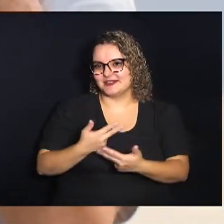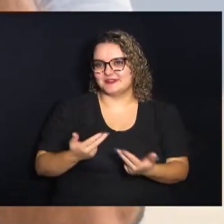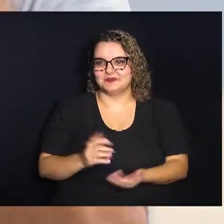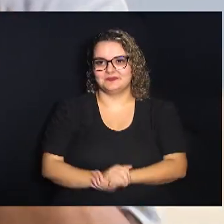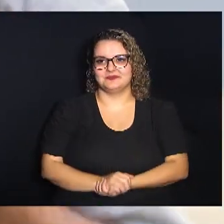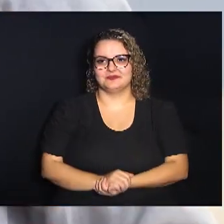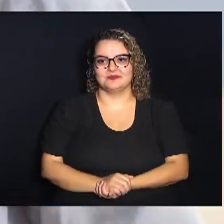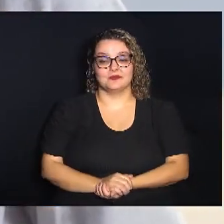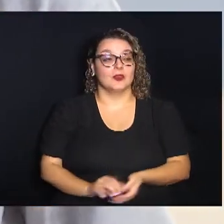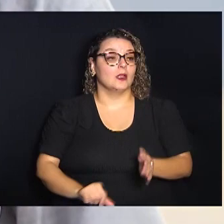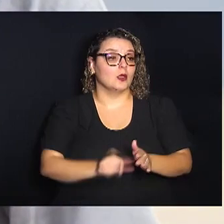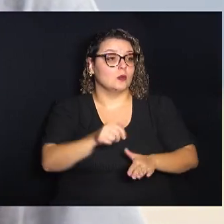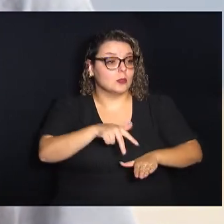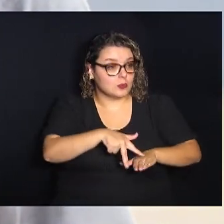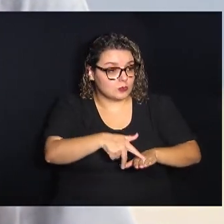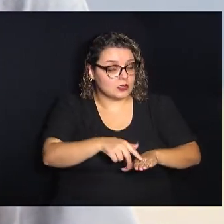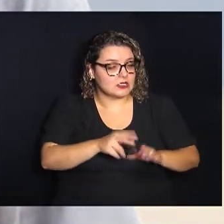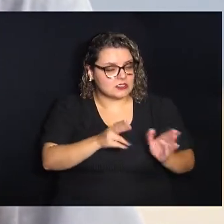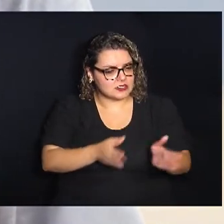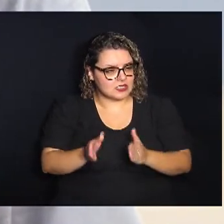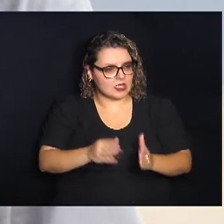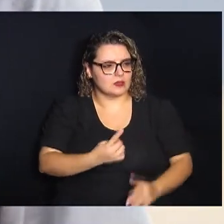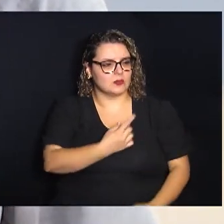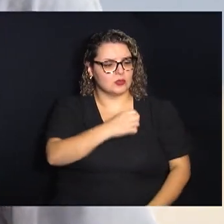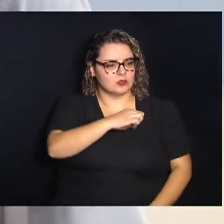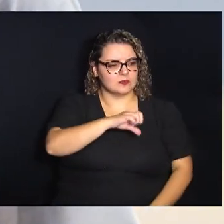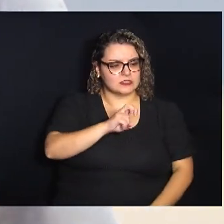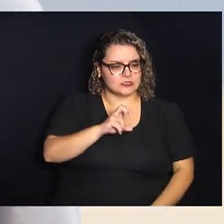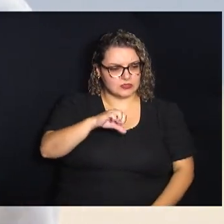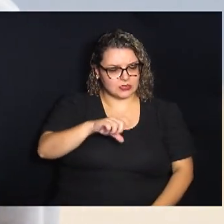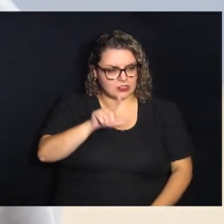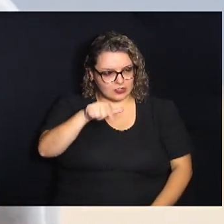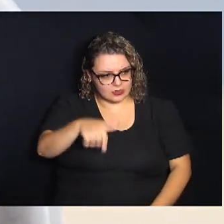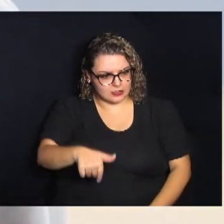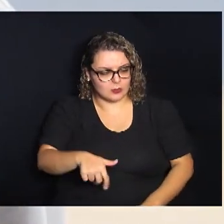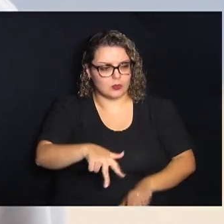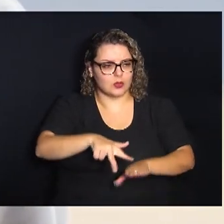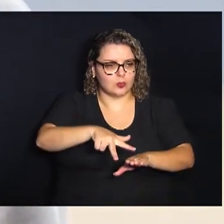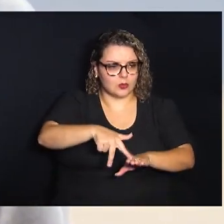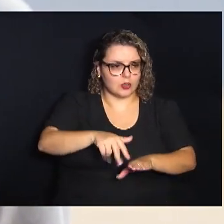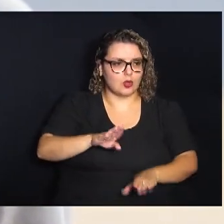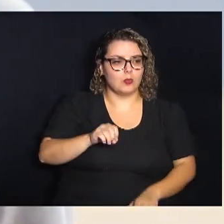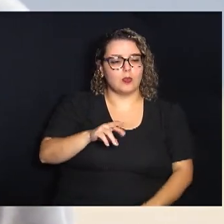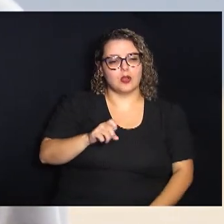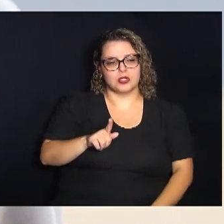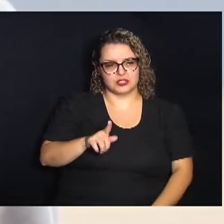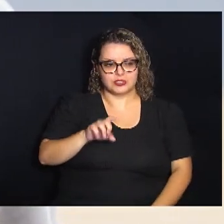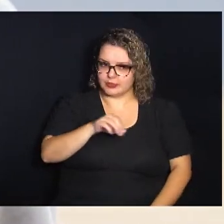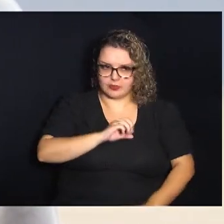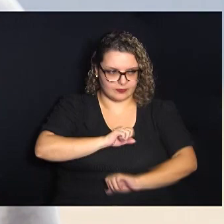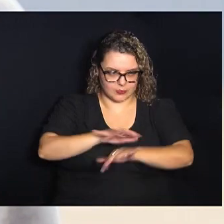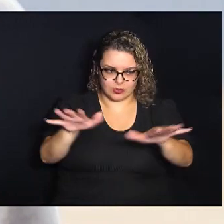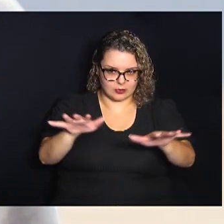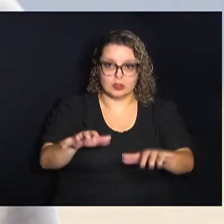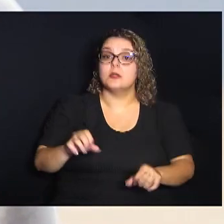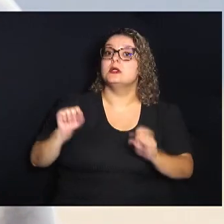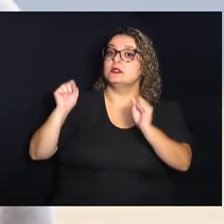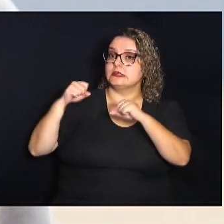skate fabricado em série foi em 1959, depois disso o skateboard, né, virou febre, né?